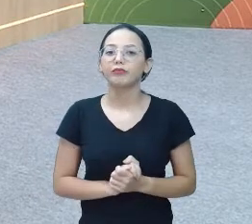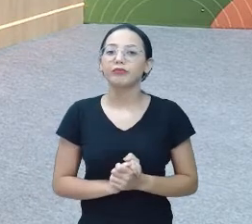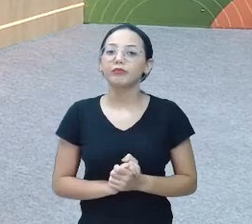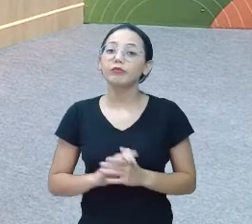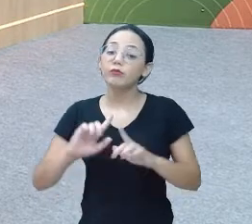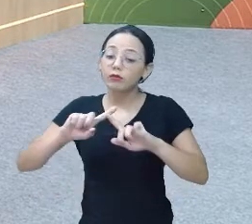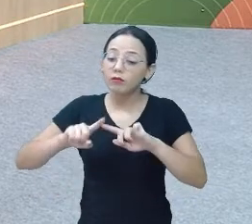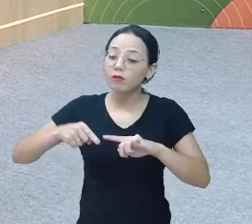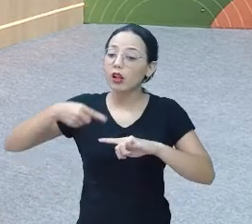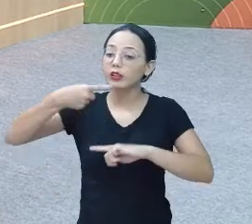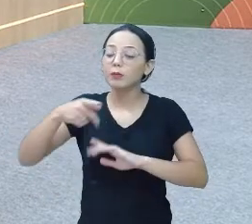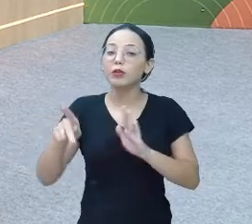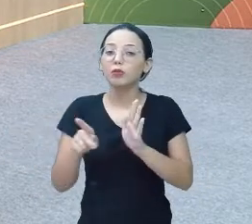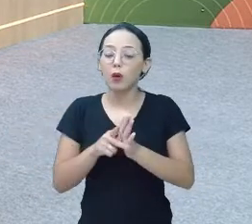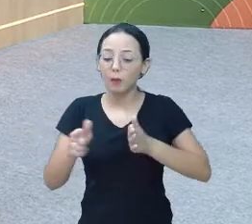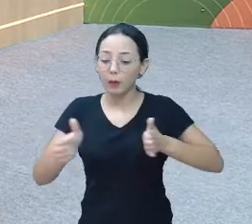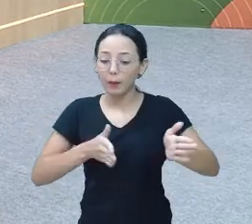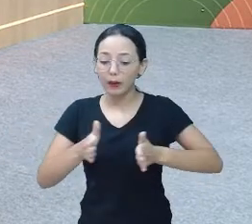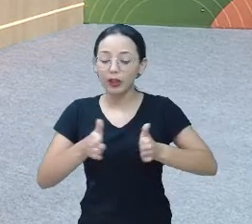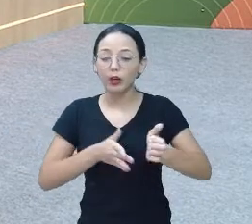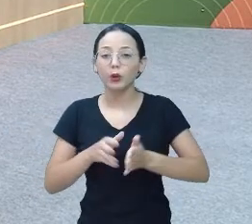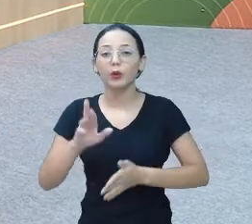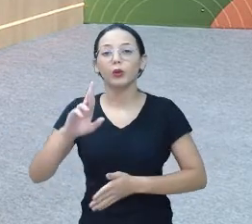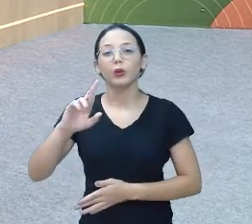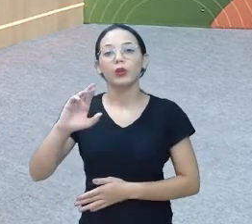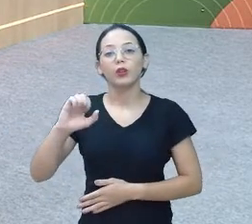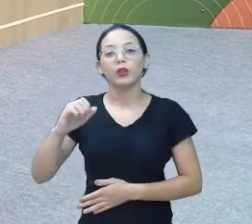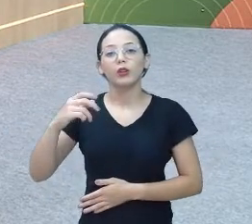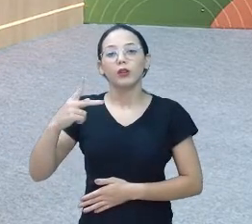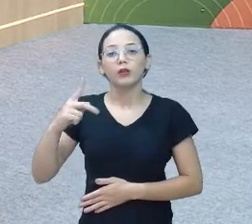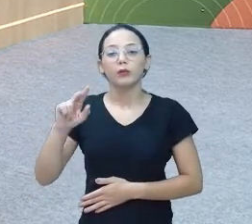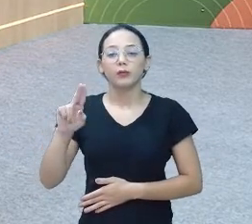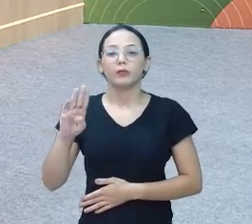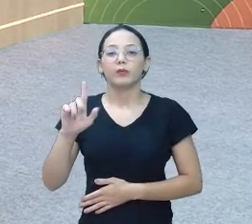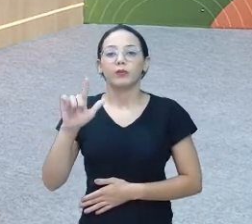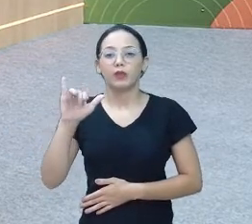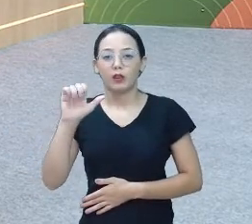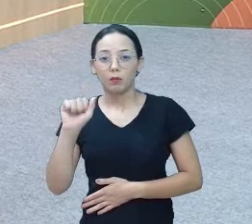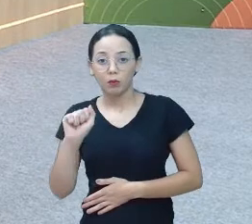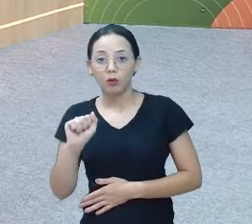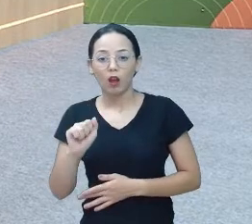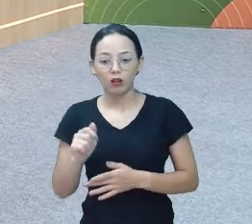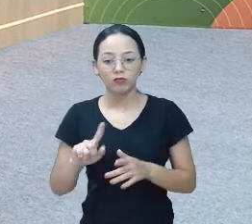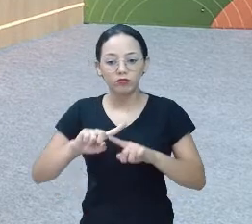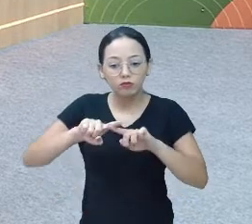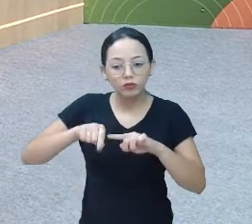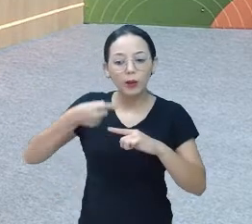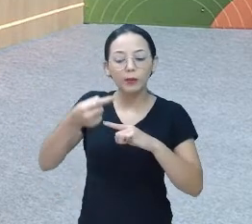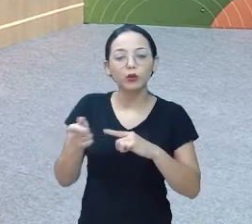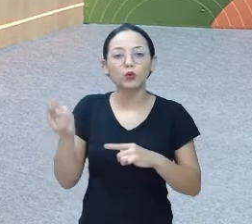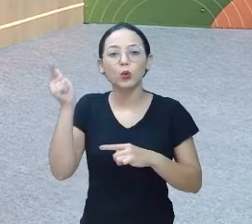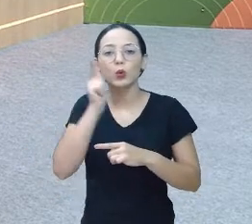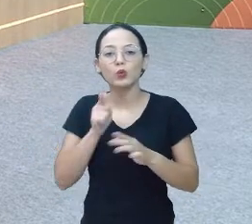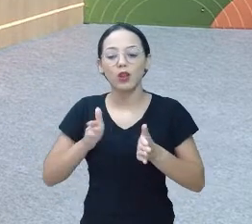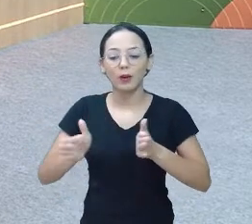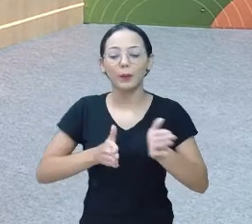passa por uma fase de república e chega à fase do império. Nesse sentido, né, durante o período do império,